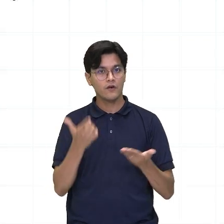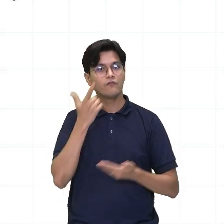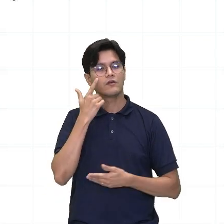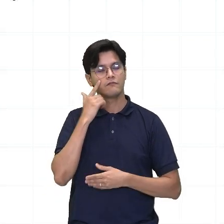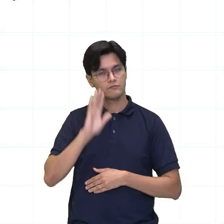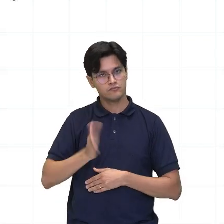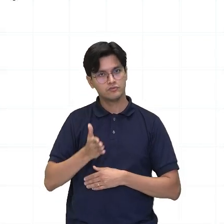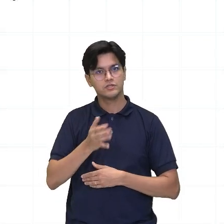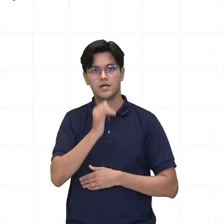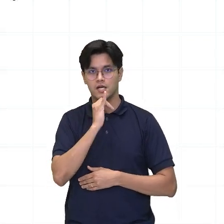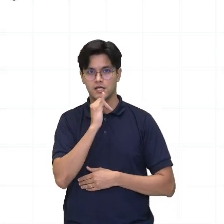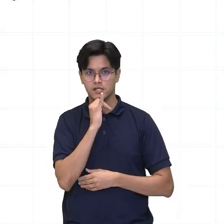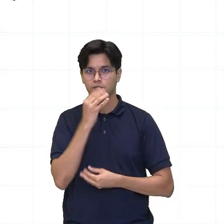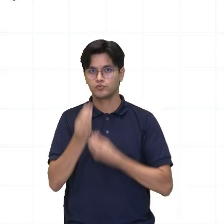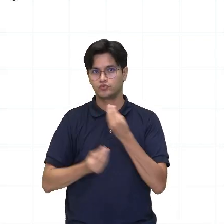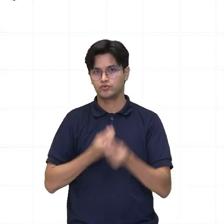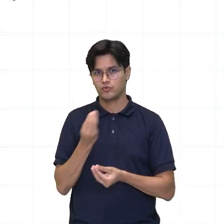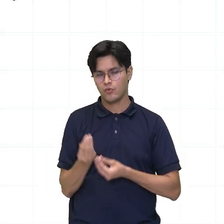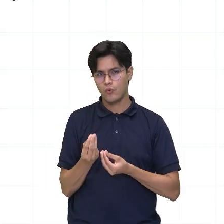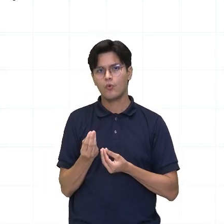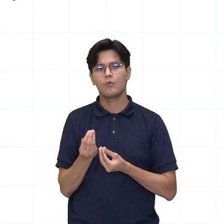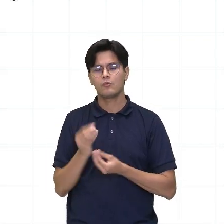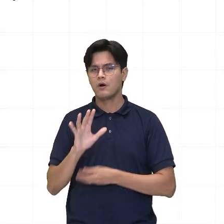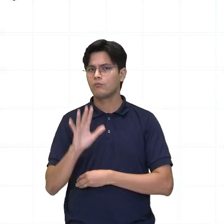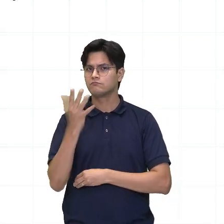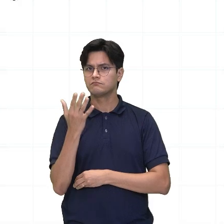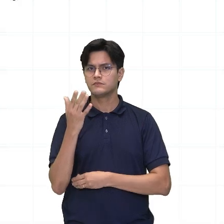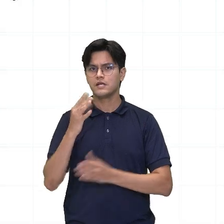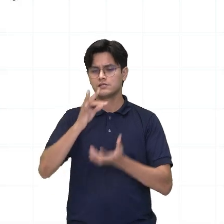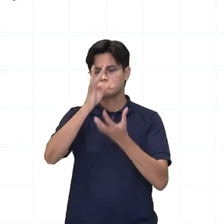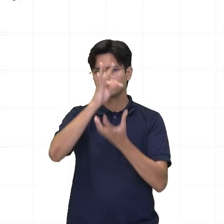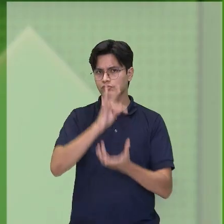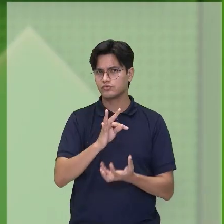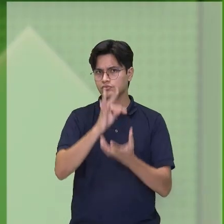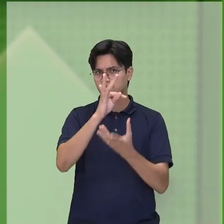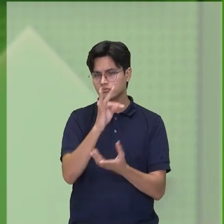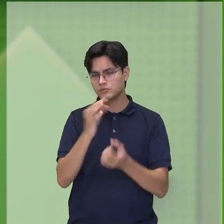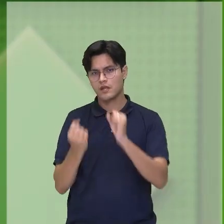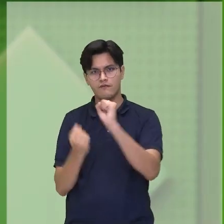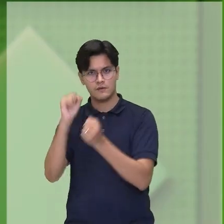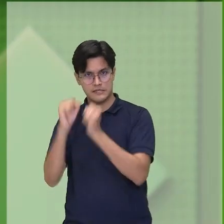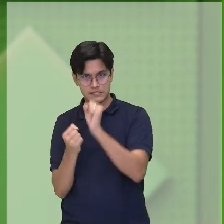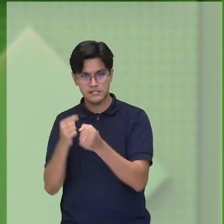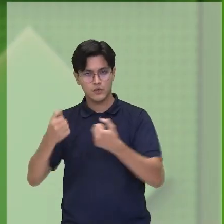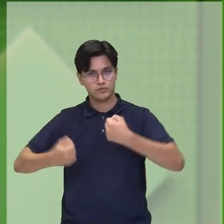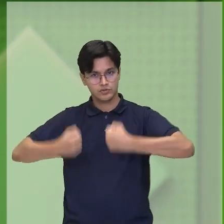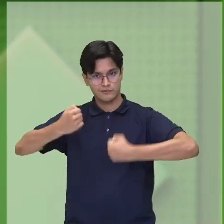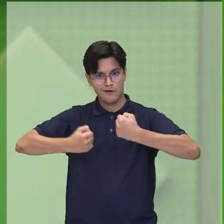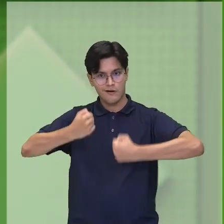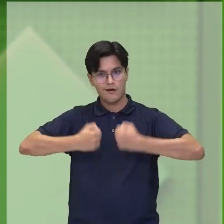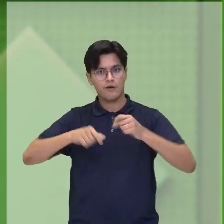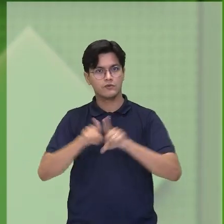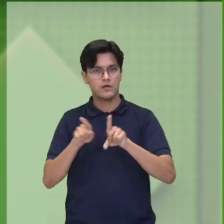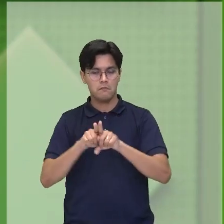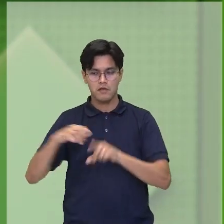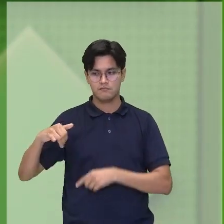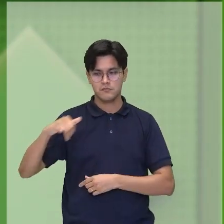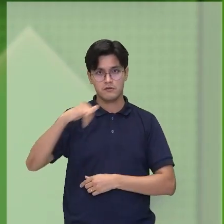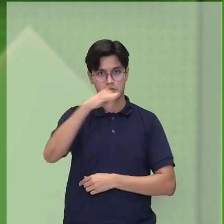da termodinâmica na aviação, na elaboração de carros, nas indústrias, na